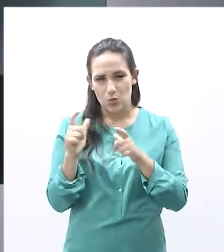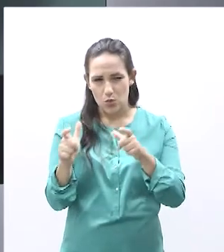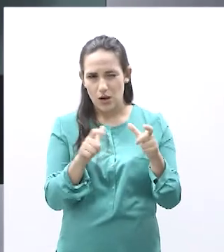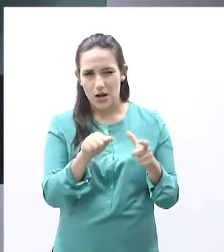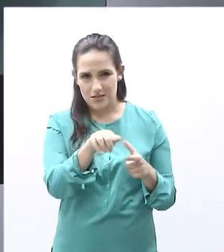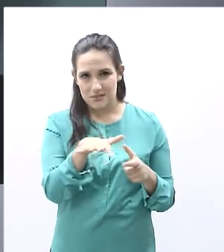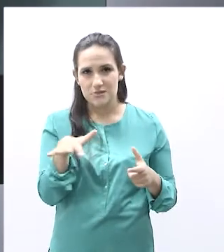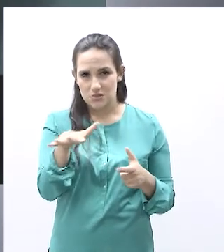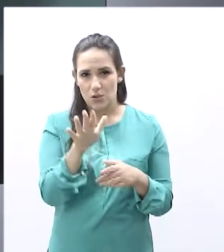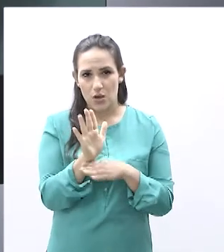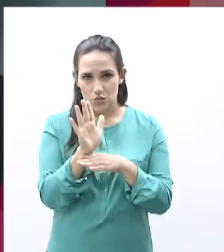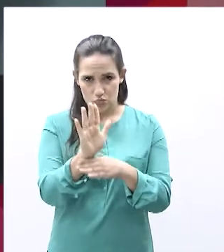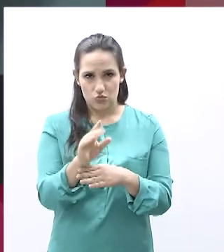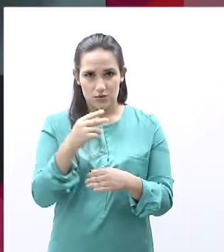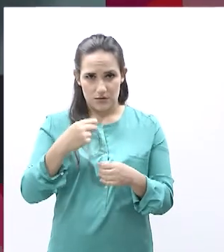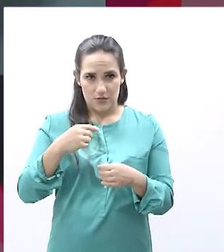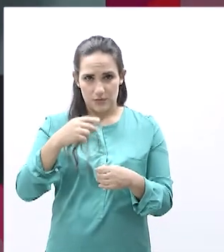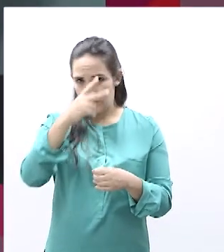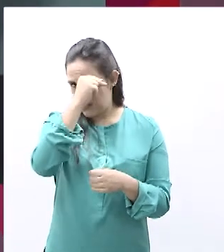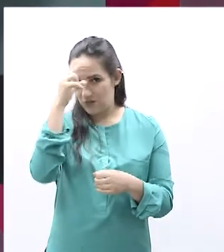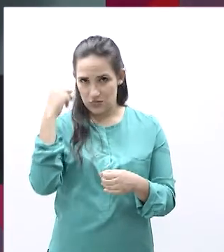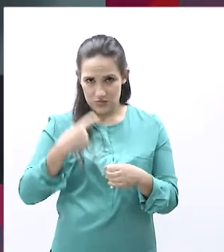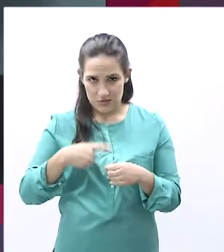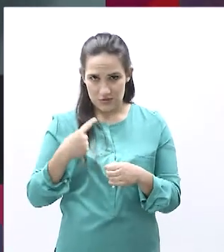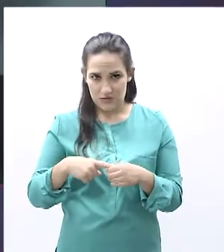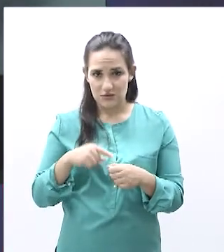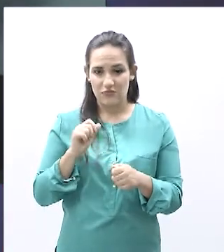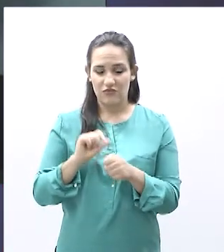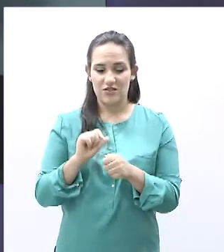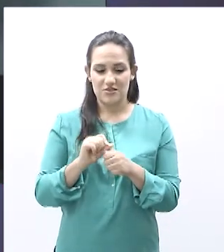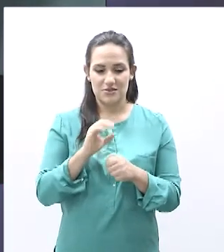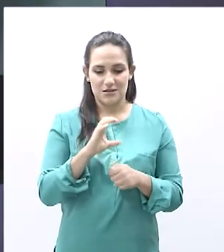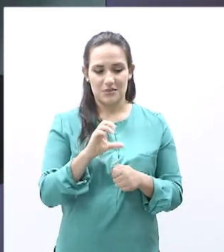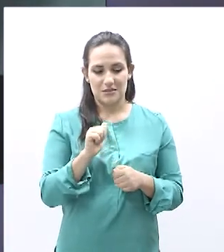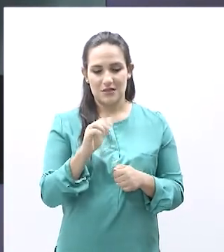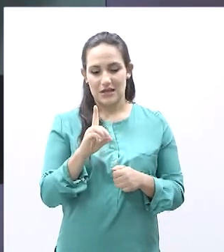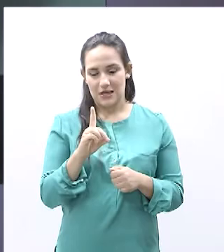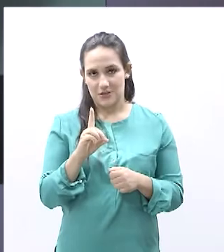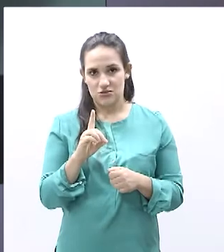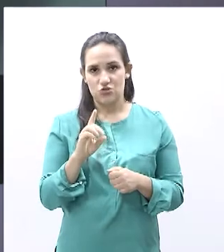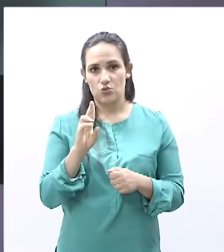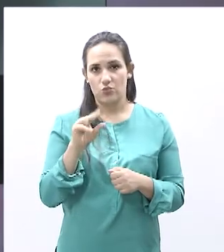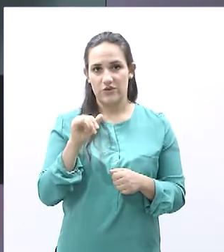Na assistência social municipal, faça o seu CAD único, faça a sua